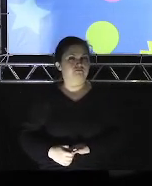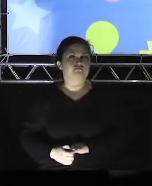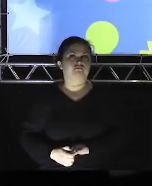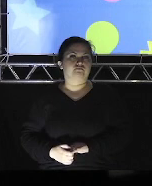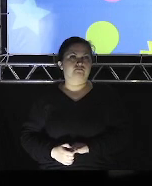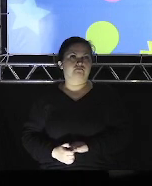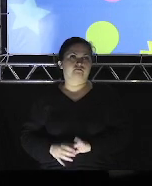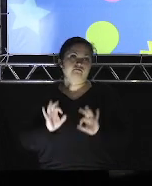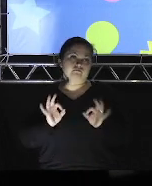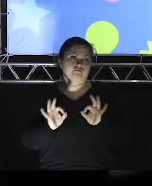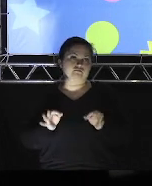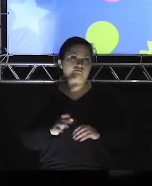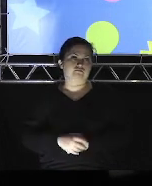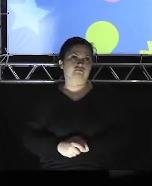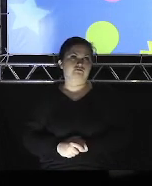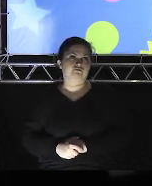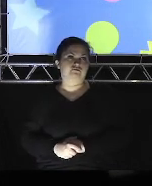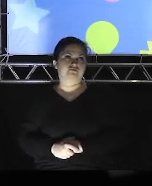Isso, isso.